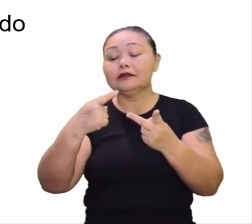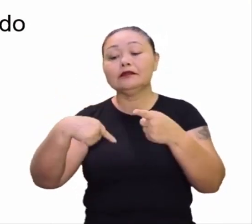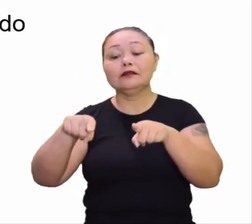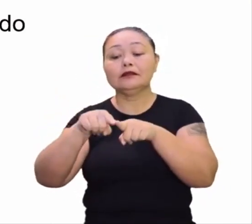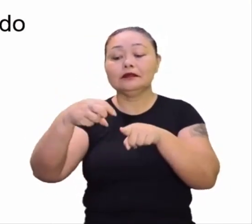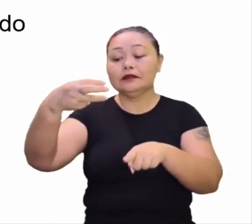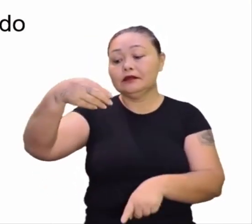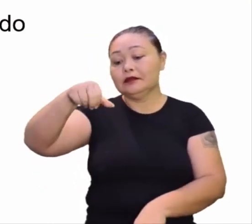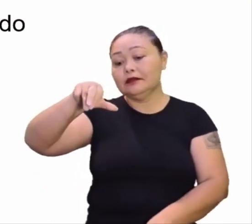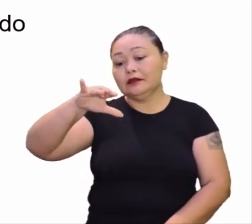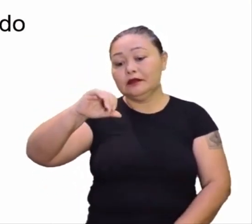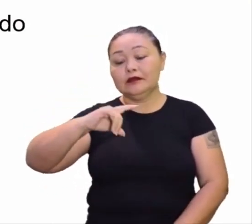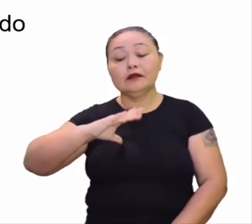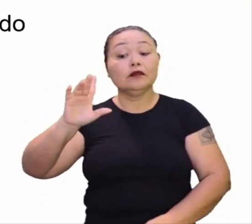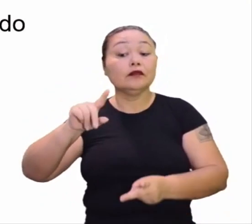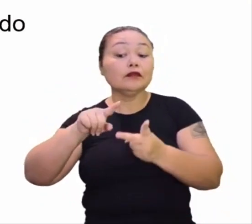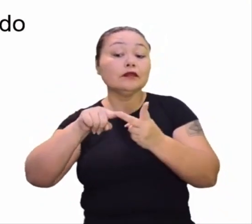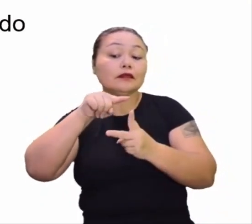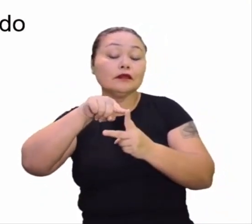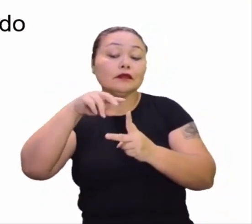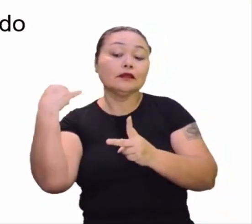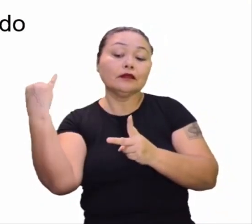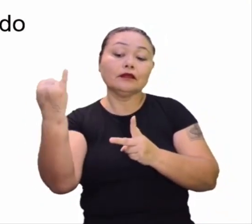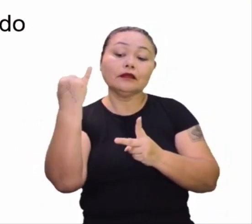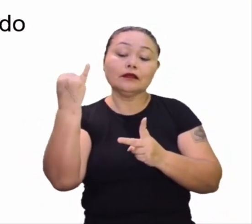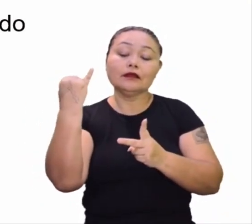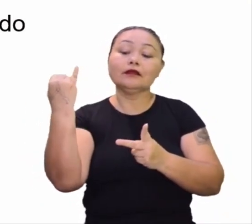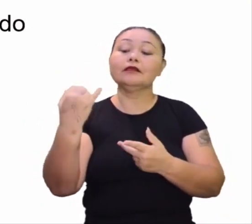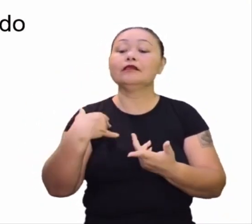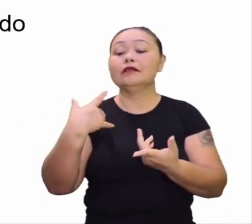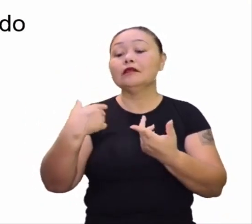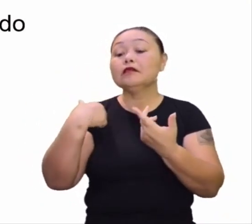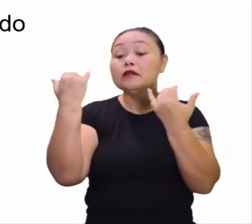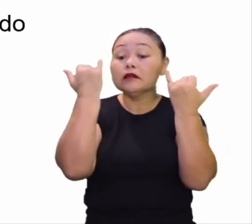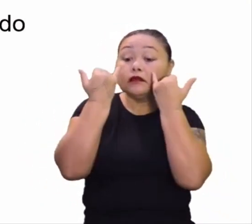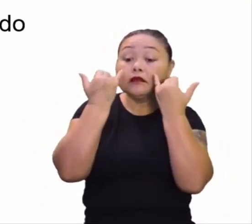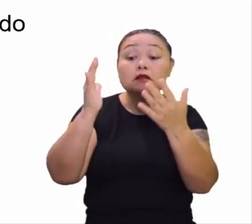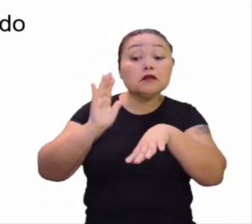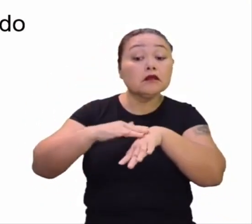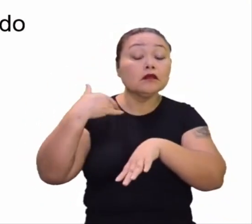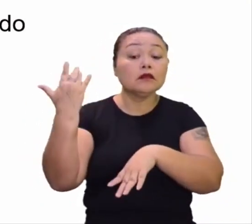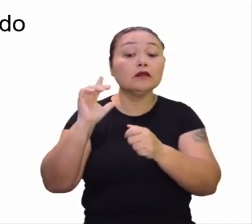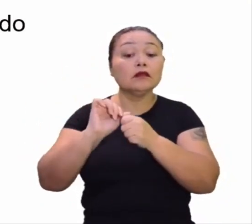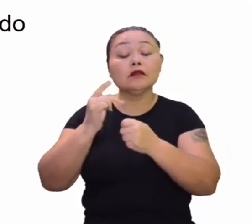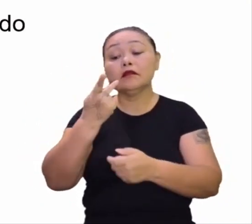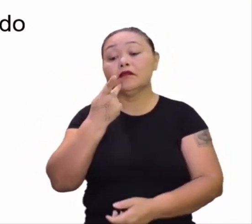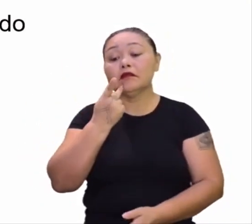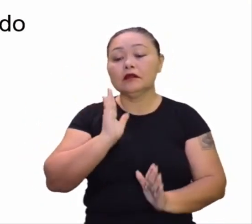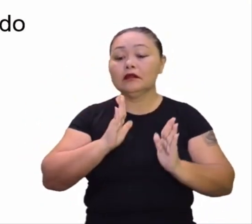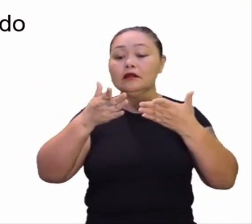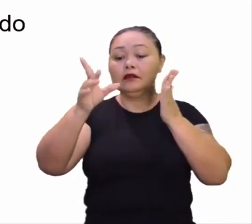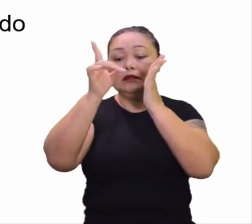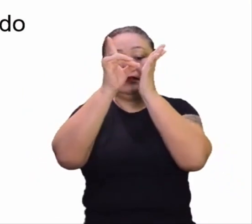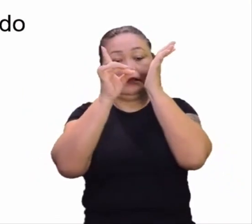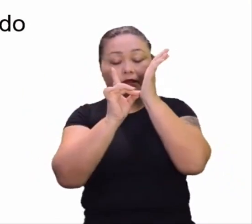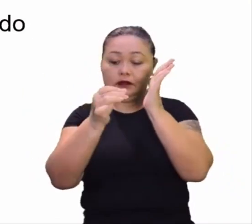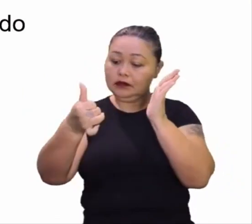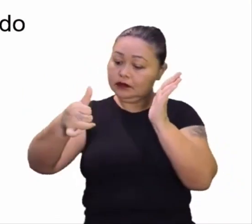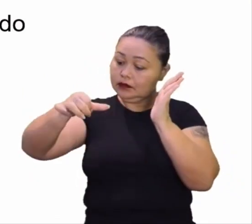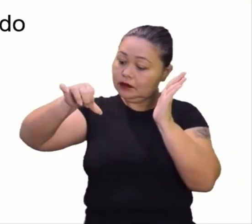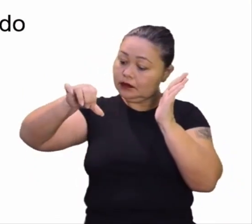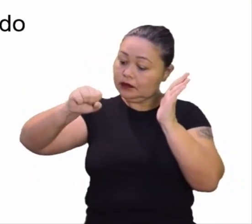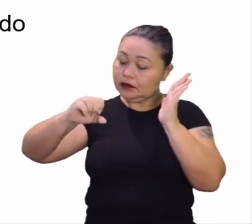distinguir qual informação é importante nesse texto. Muito Obviamente, bem. Nós estamos falando da década de 80. Exatamente. É